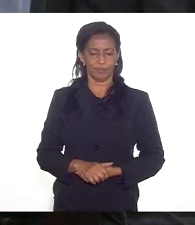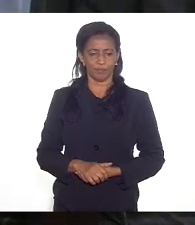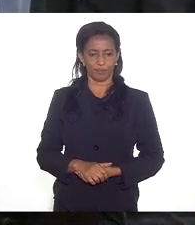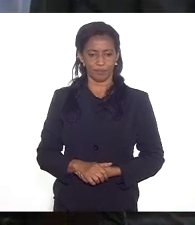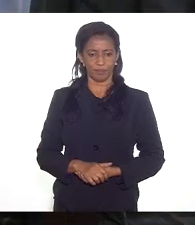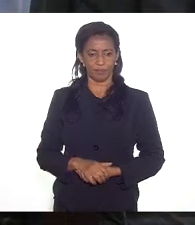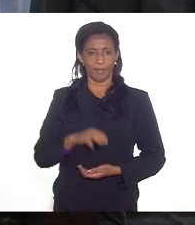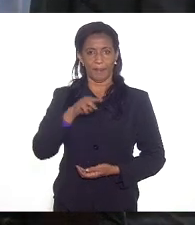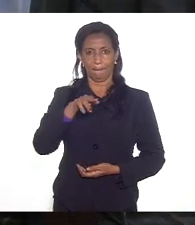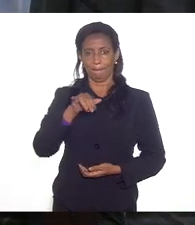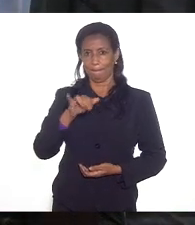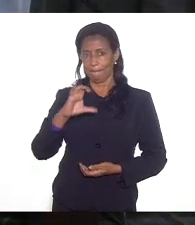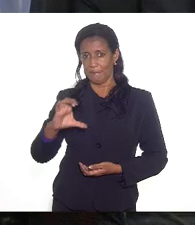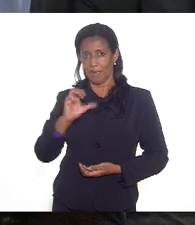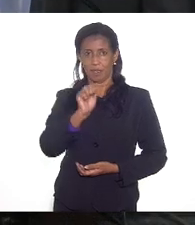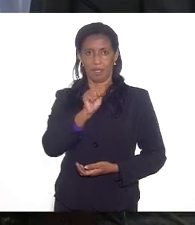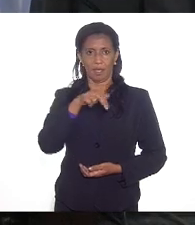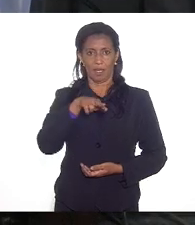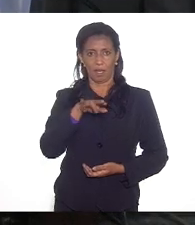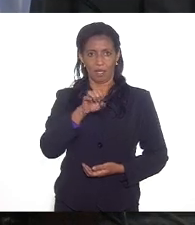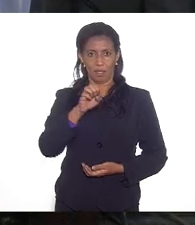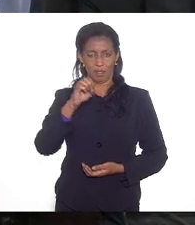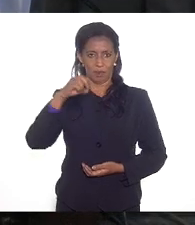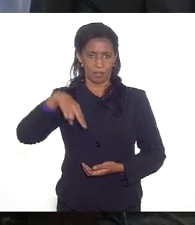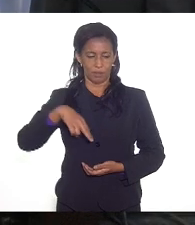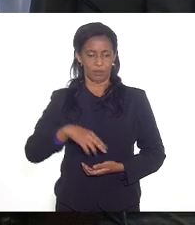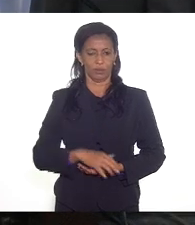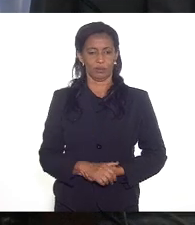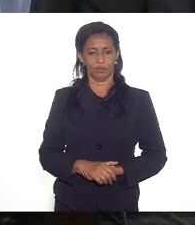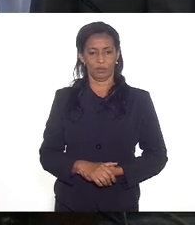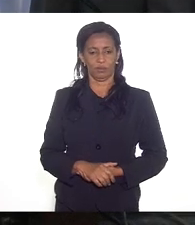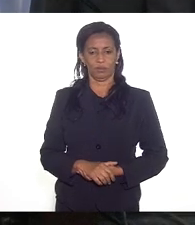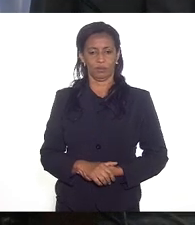Oi Carlos minc Anderson Moraes